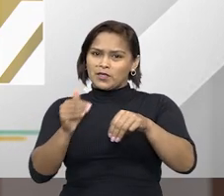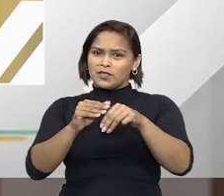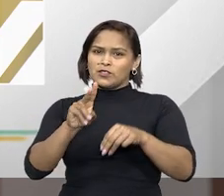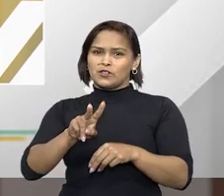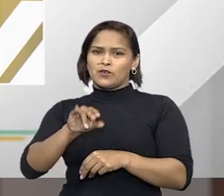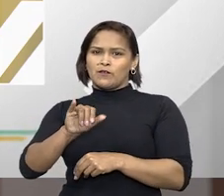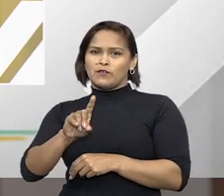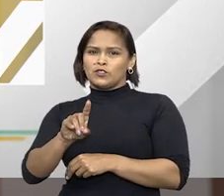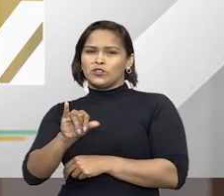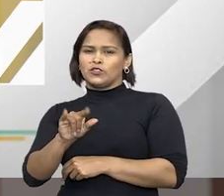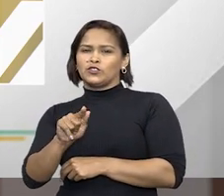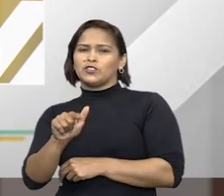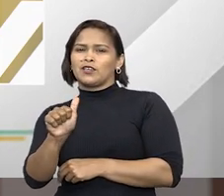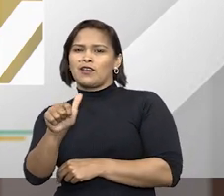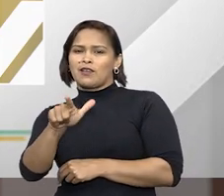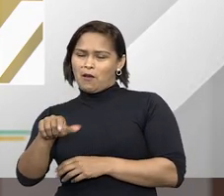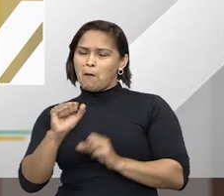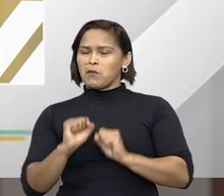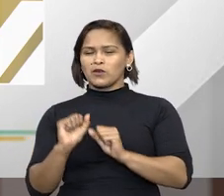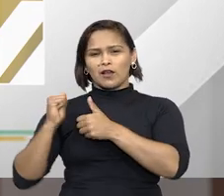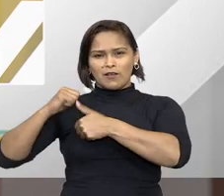começar com a sua avaliação?